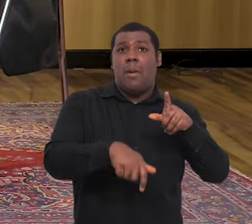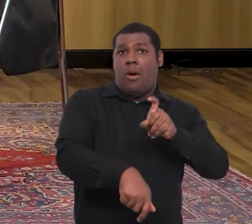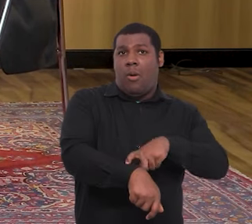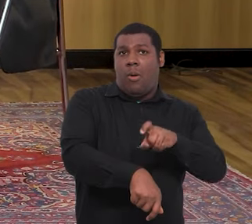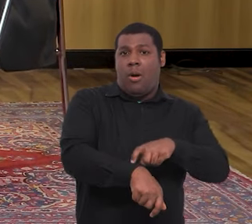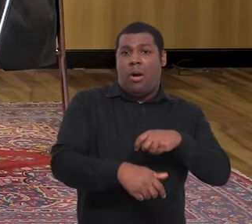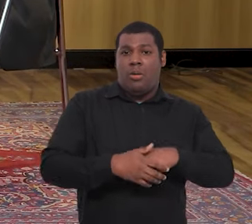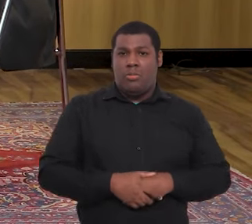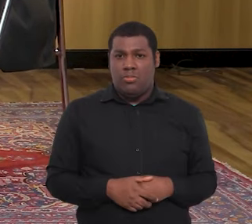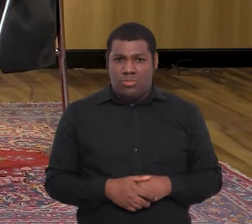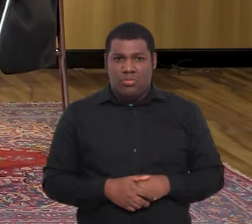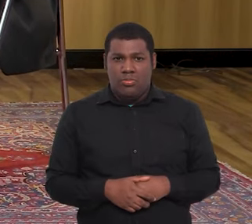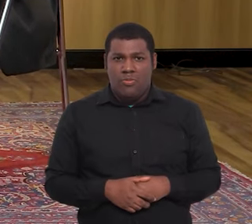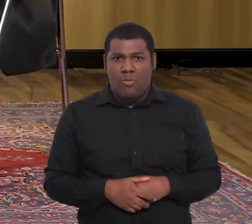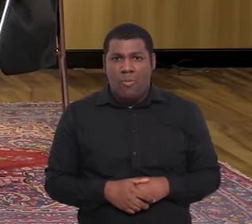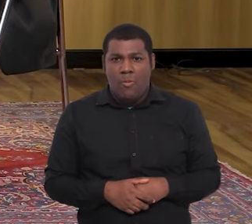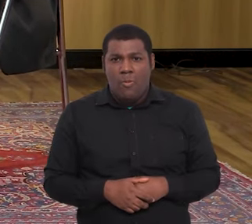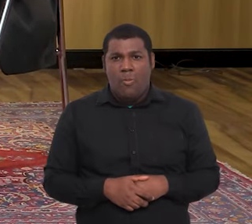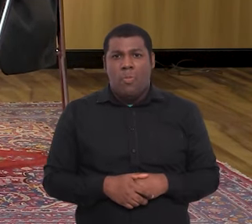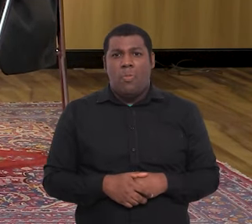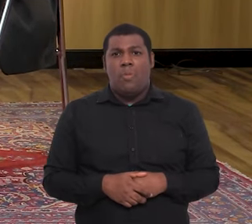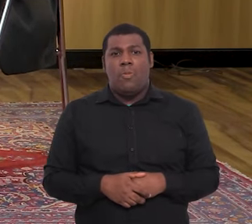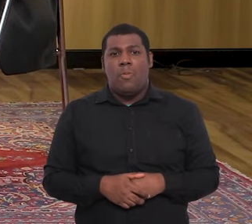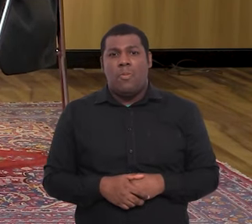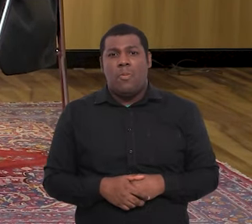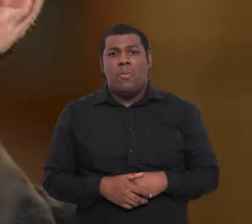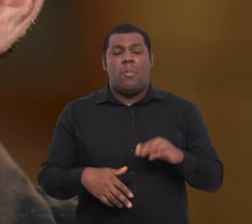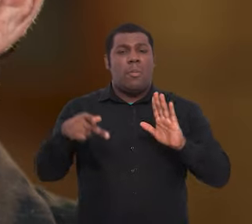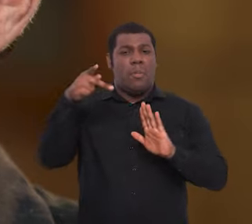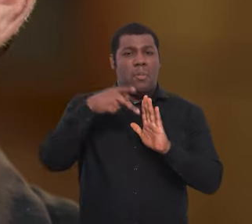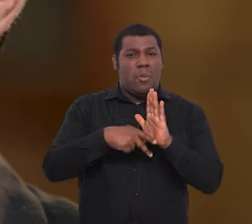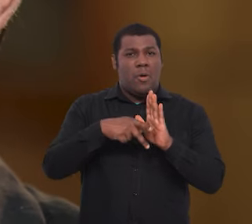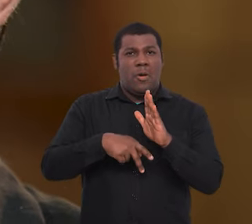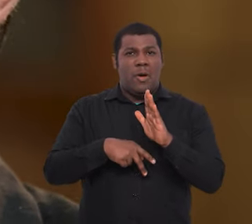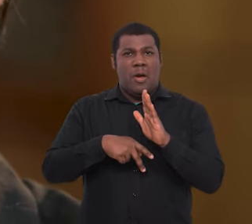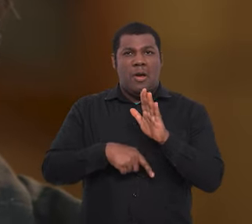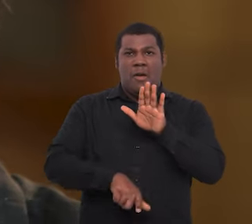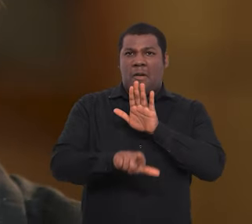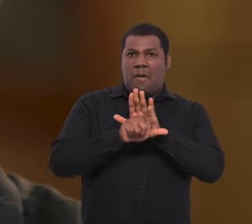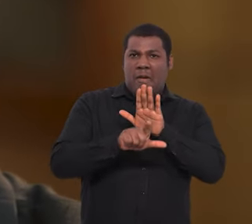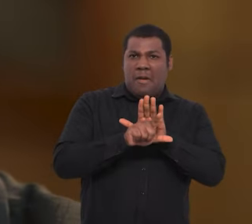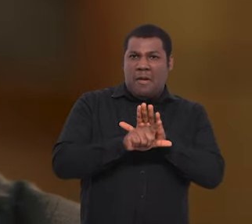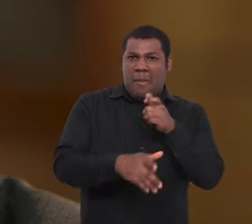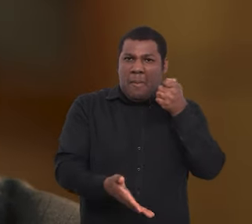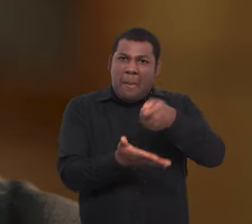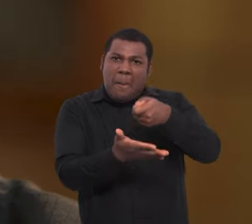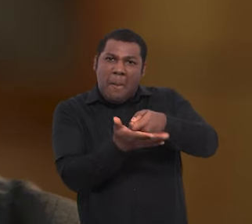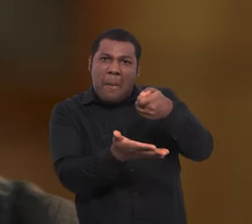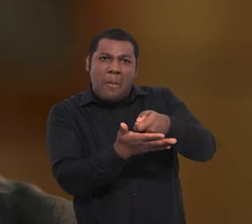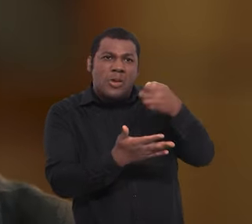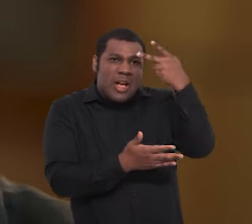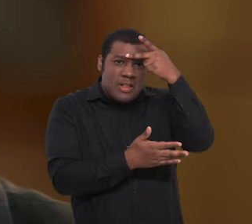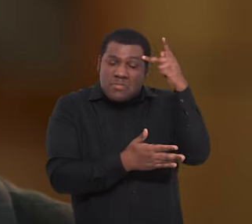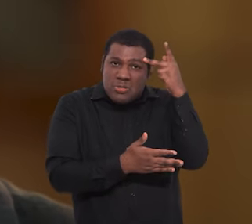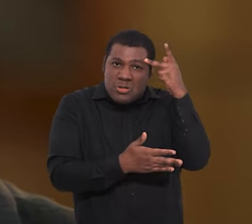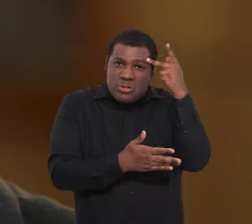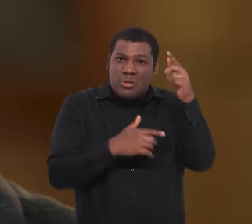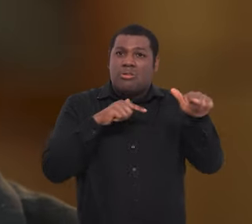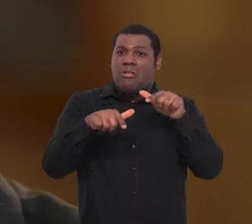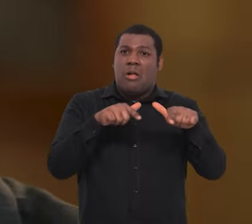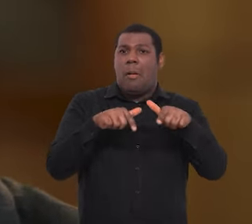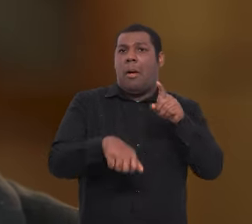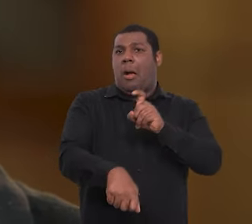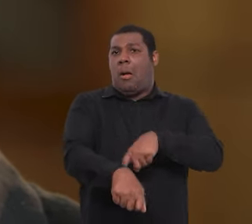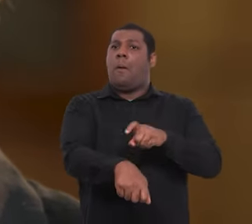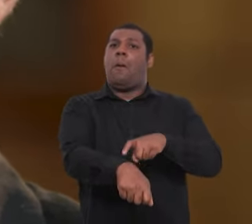vai trabalhar então não é verdade que o PL torna mais rígido a sua jornada sua seu